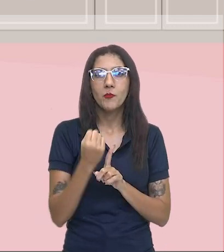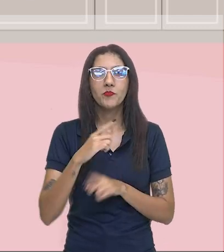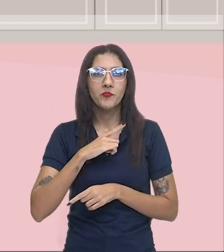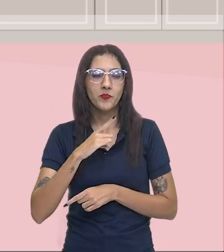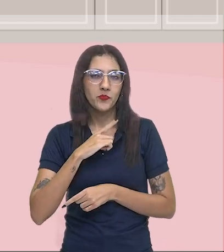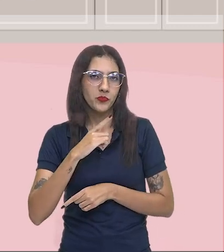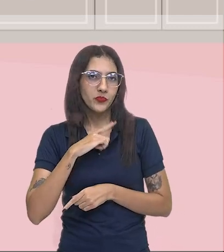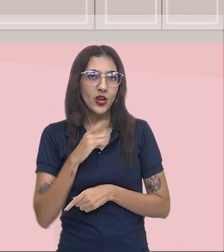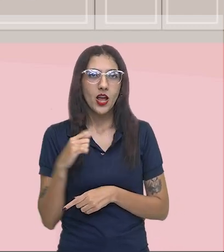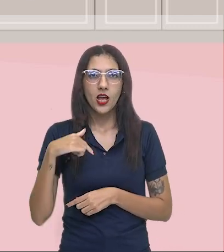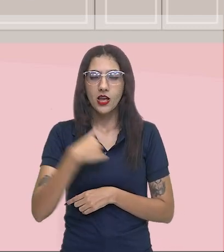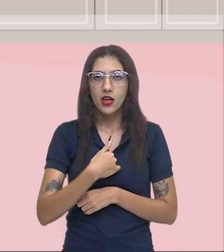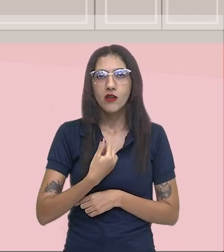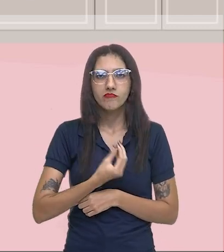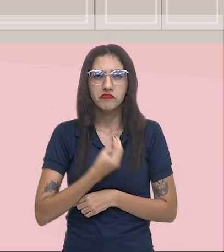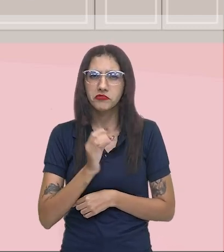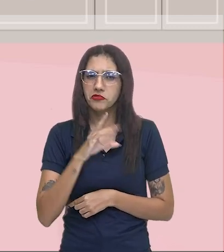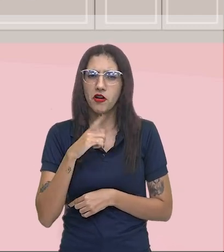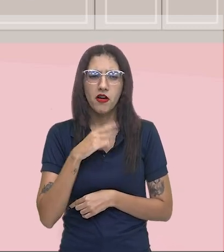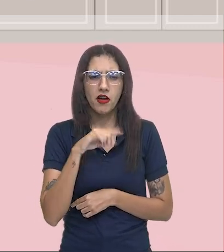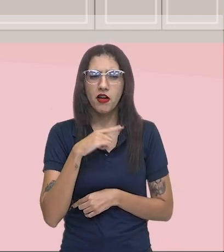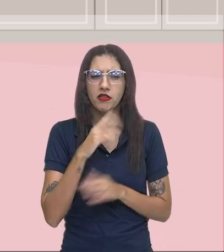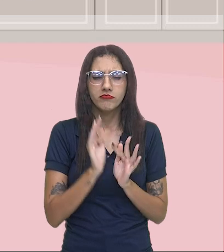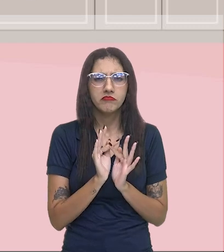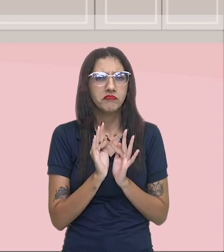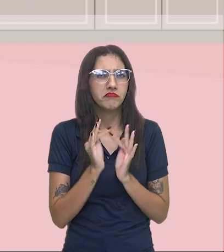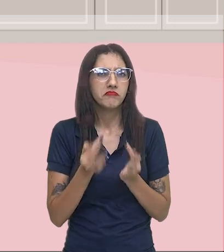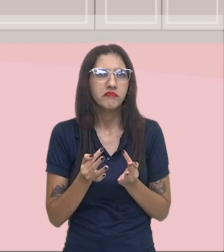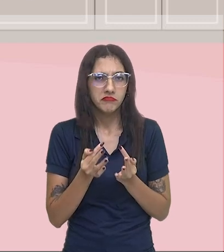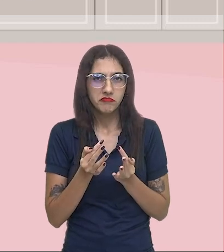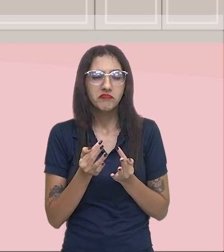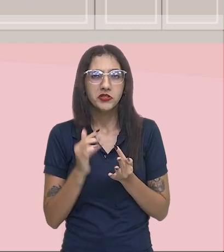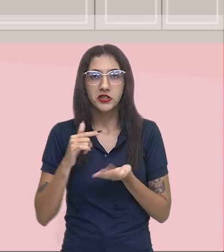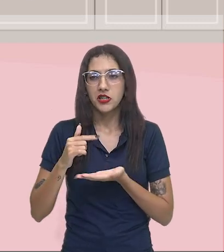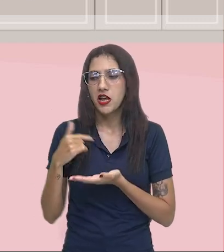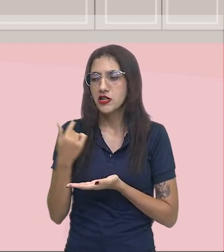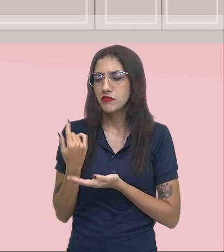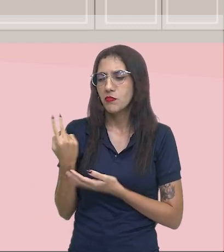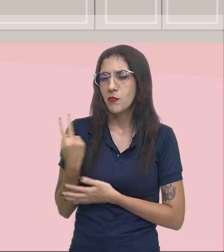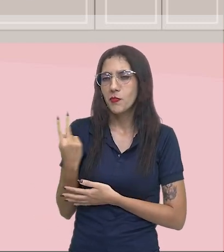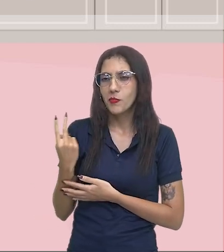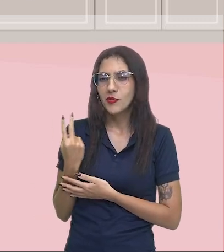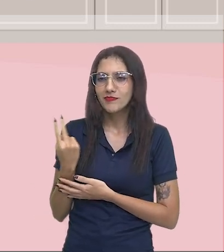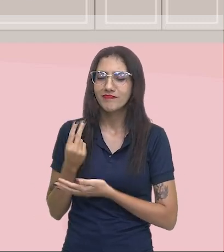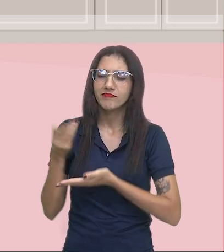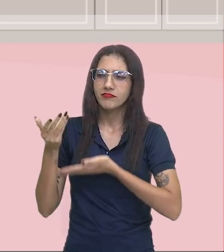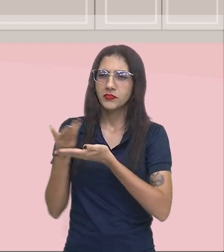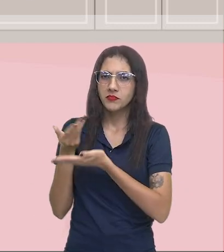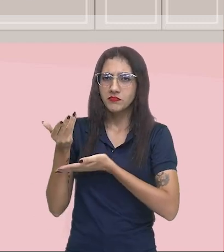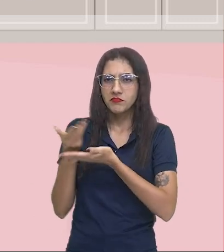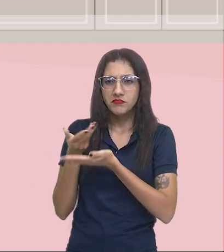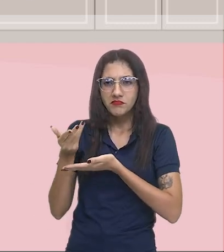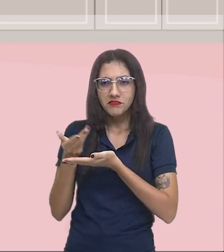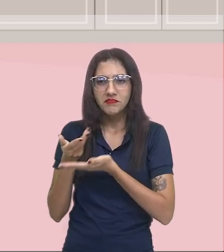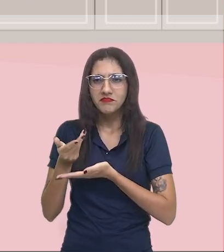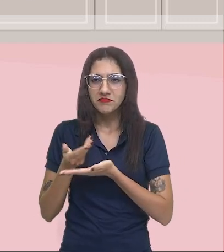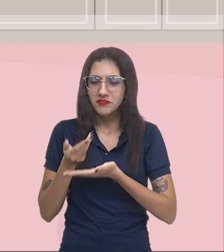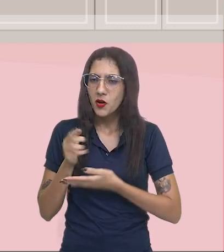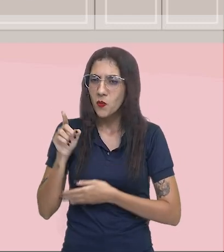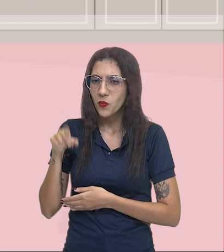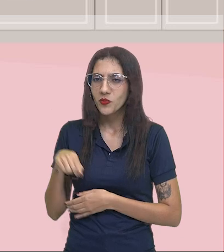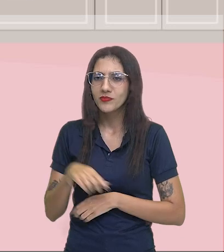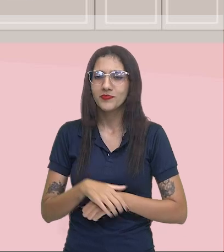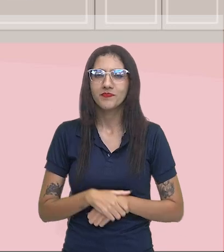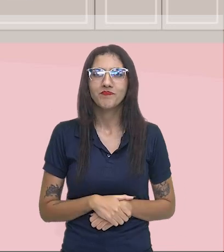presentes aqui nesse simples ato de tomar um cafezinho e de encontrar e de conversar o nosso amigo